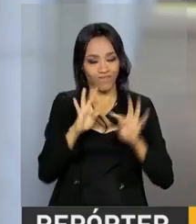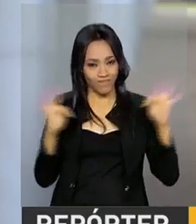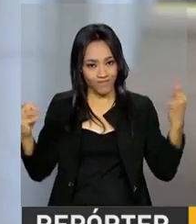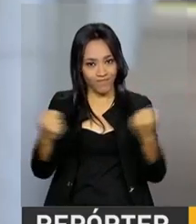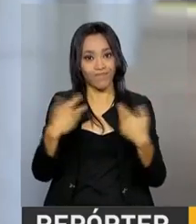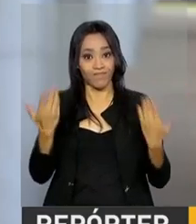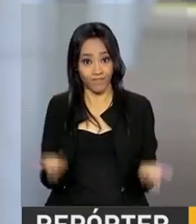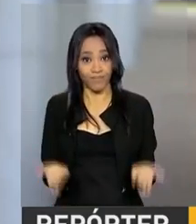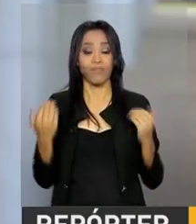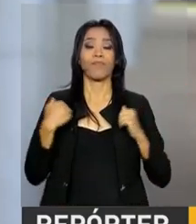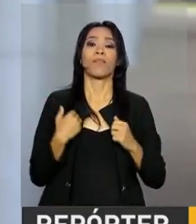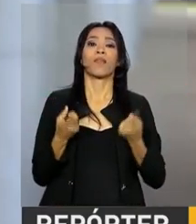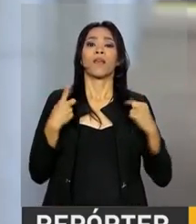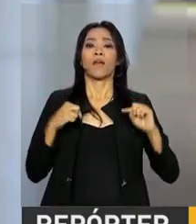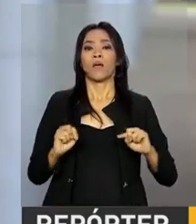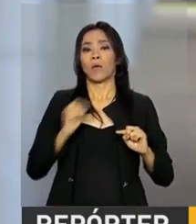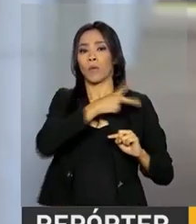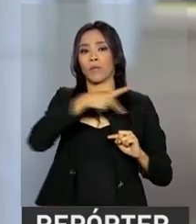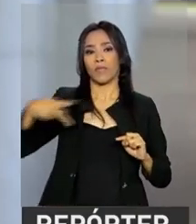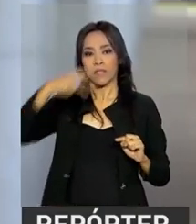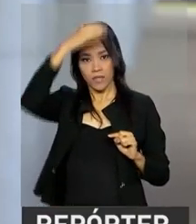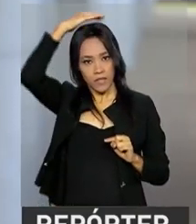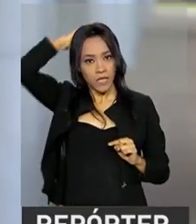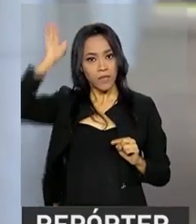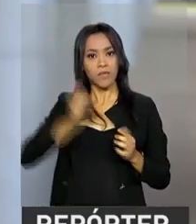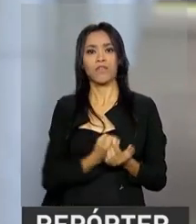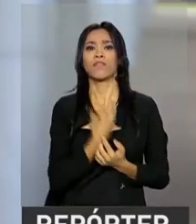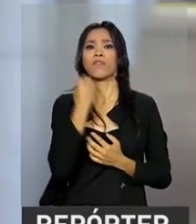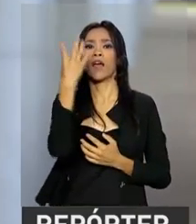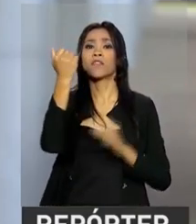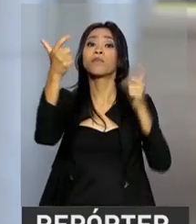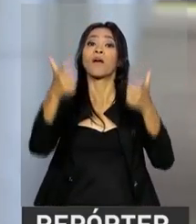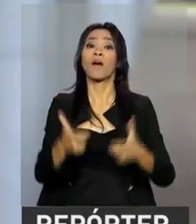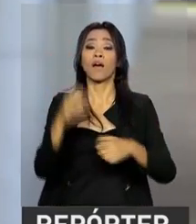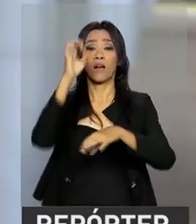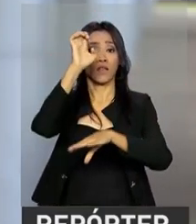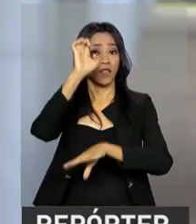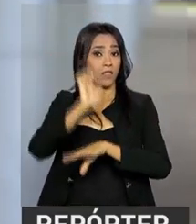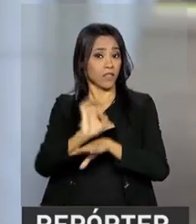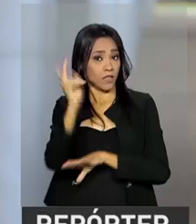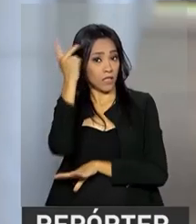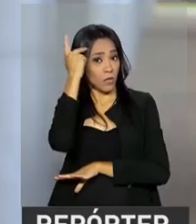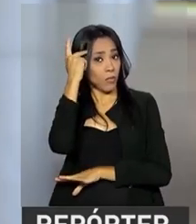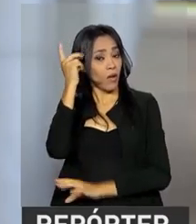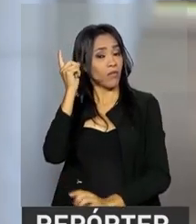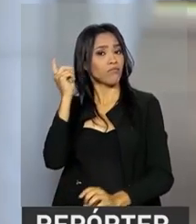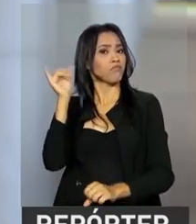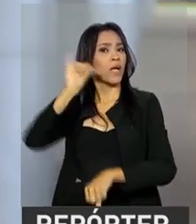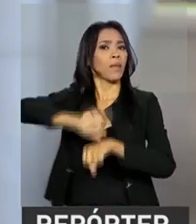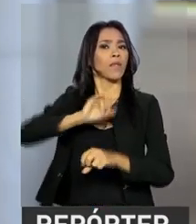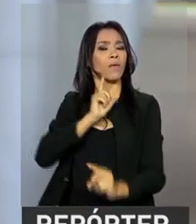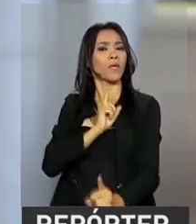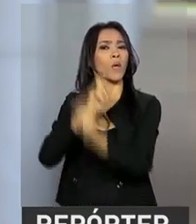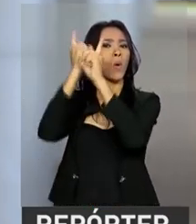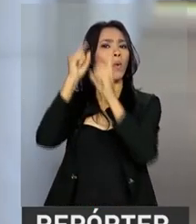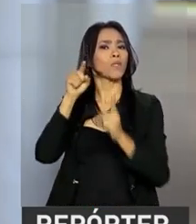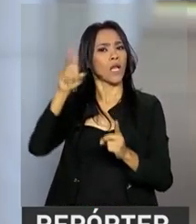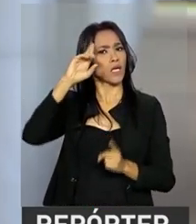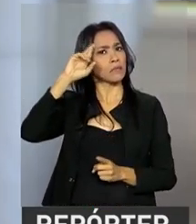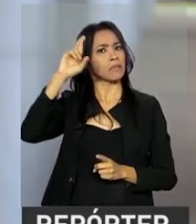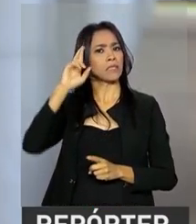presidente Michel Temer ele segue agora pela manhã para São S Paulo Capital onde participa de um encontro com empresários e investidores